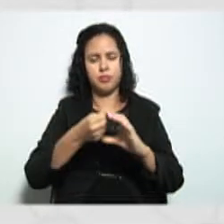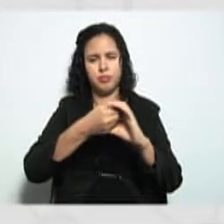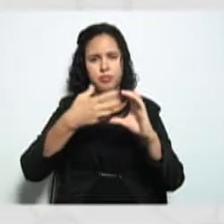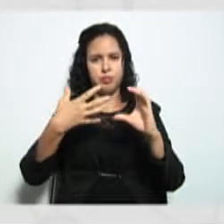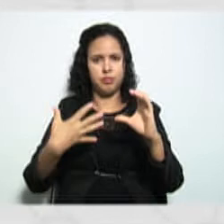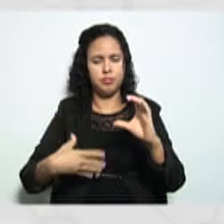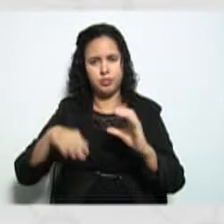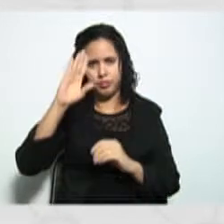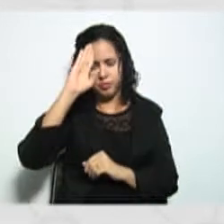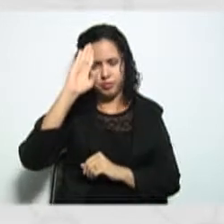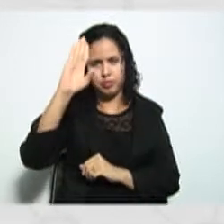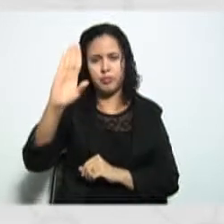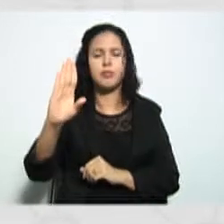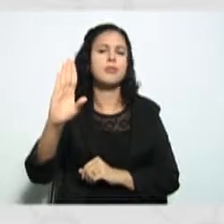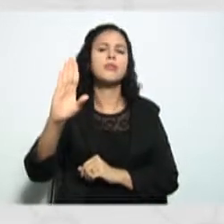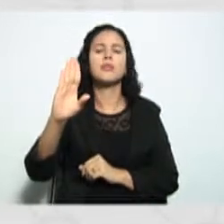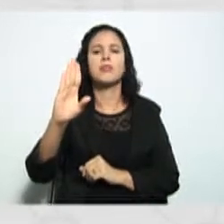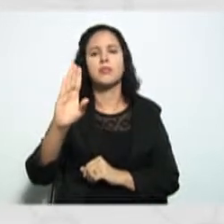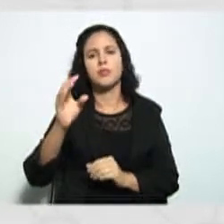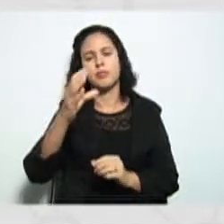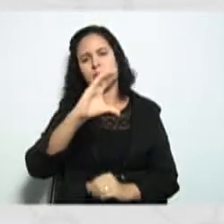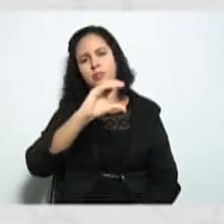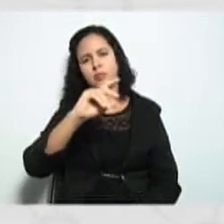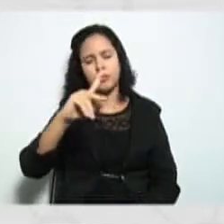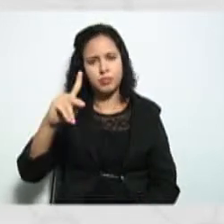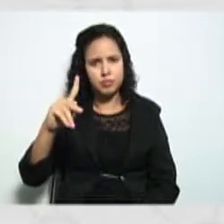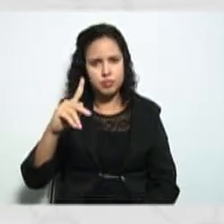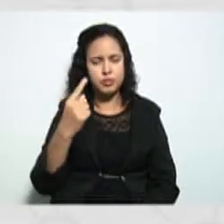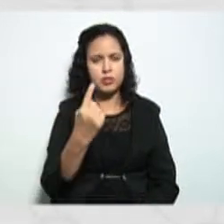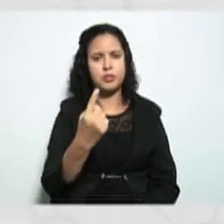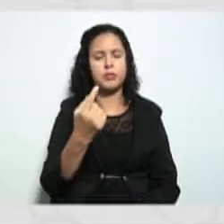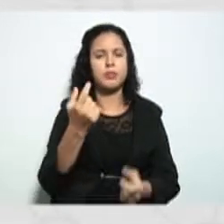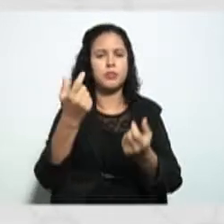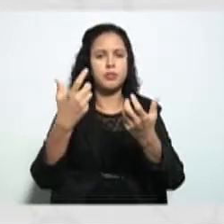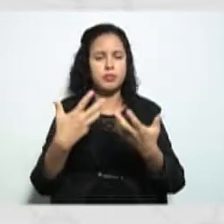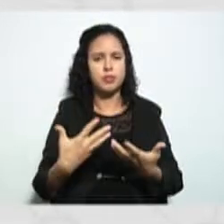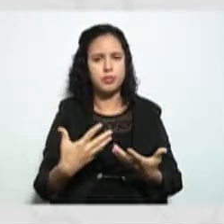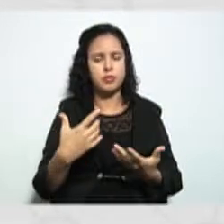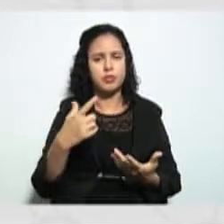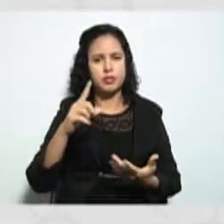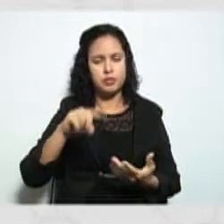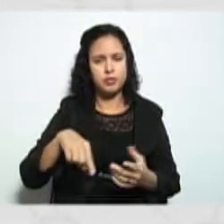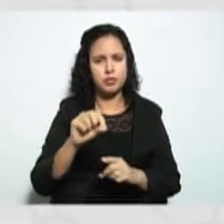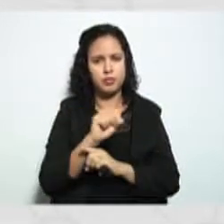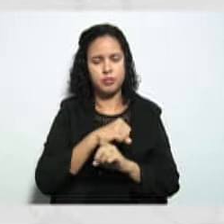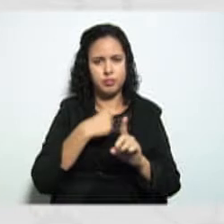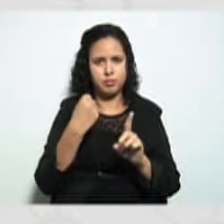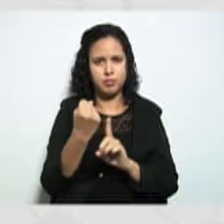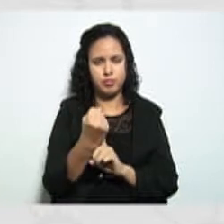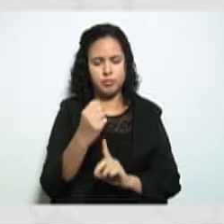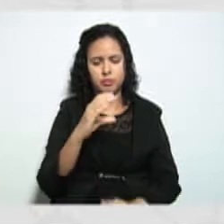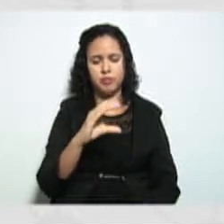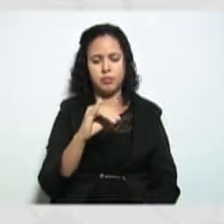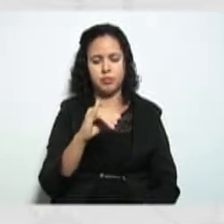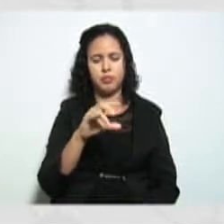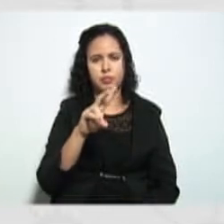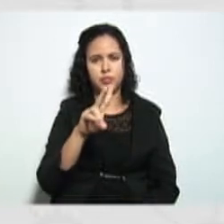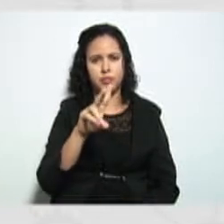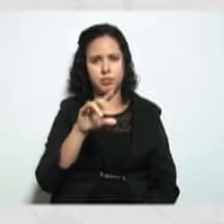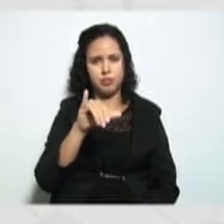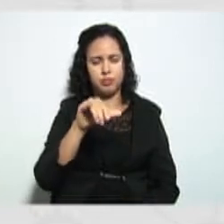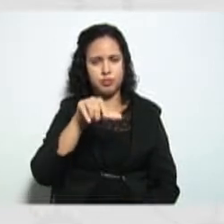características principais do cooperativismo, uma delas diz que se trata de sociedade civil, comercial e sem